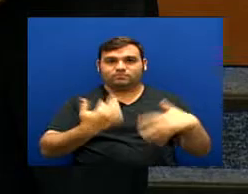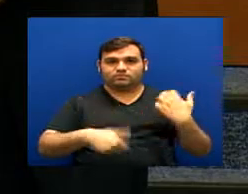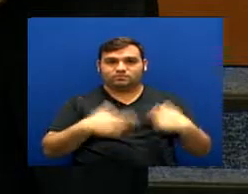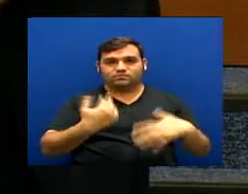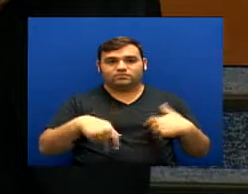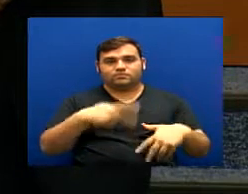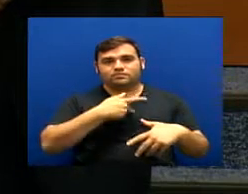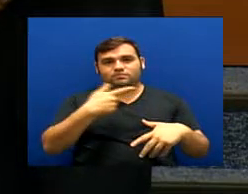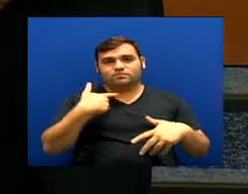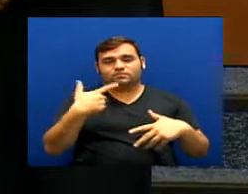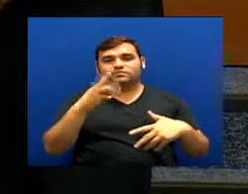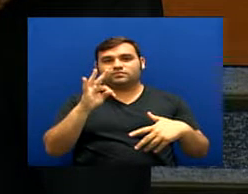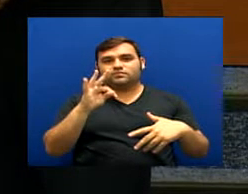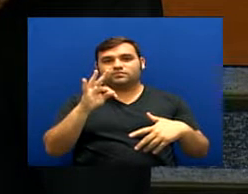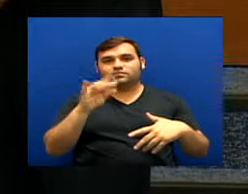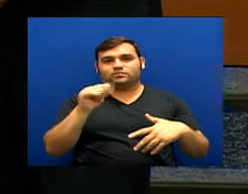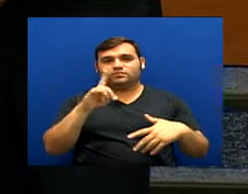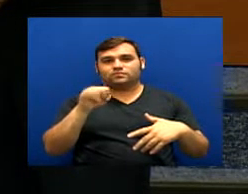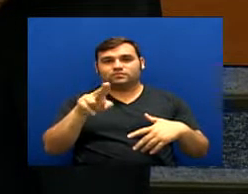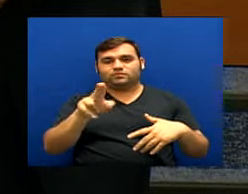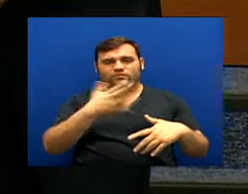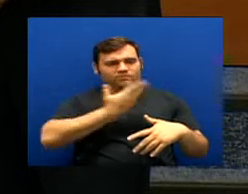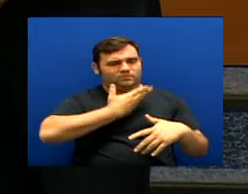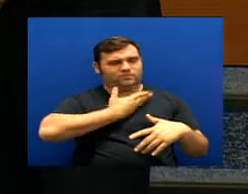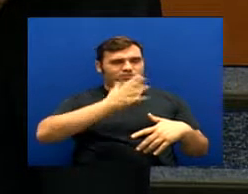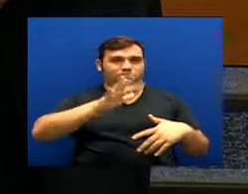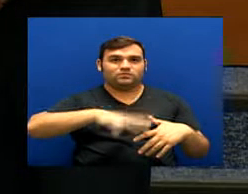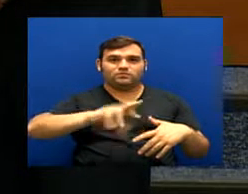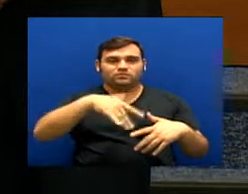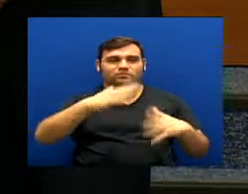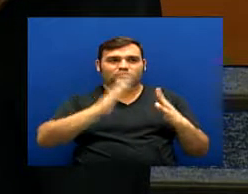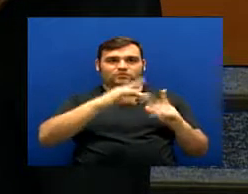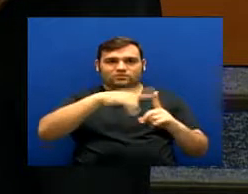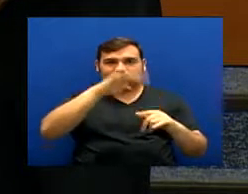Agradeço ao Colégio Santa Escolástica, a irmã Miriam,